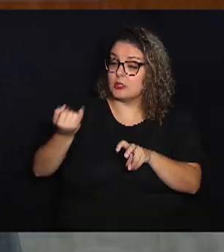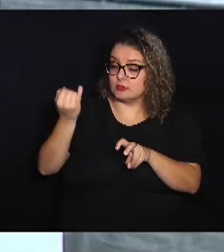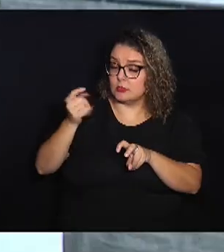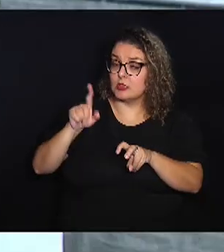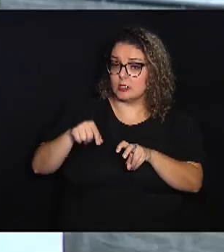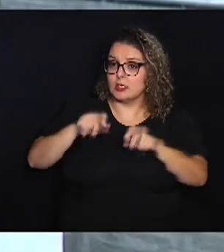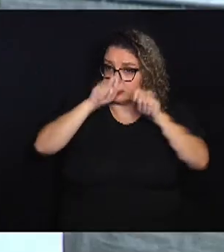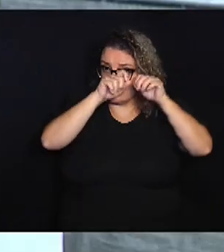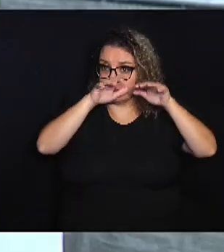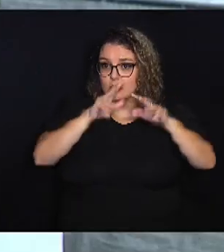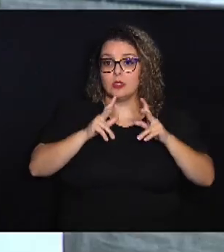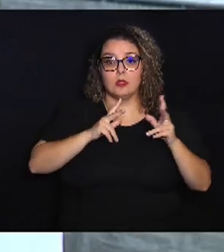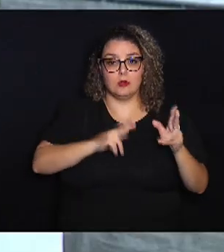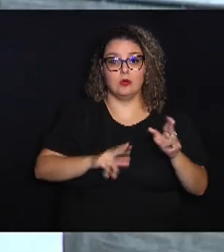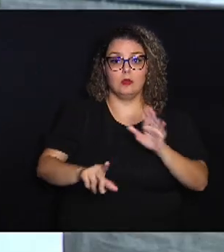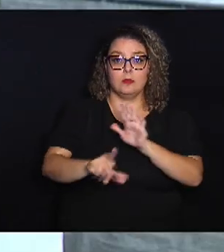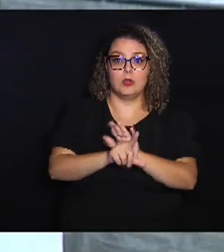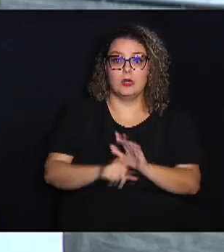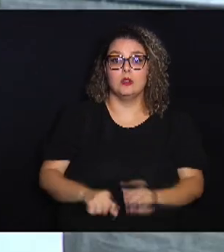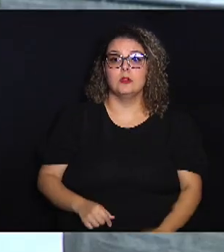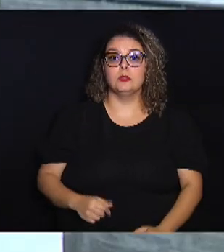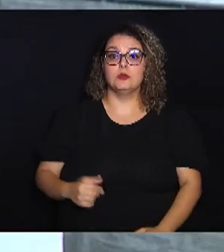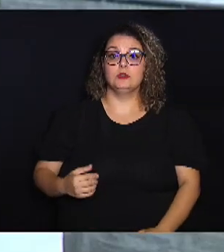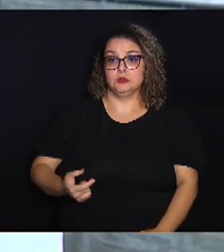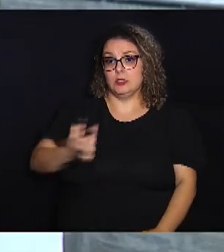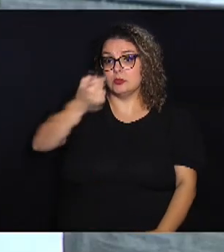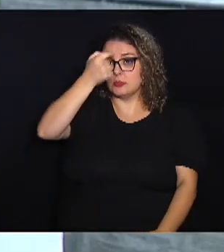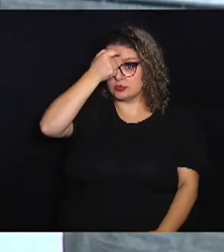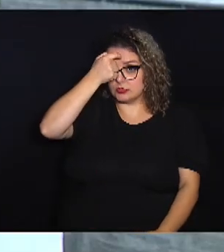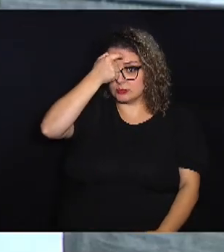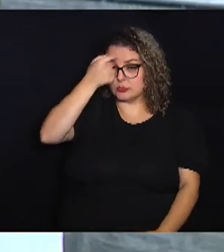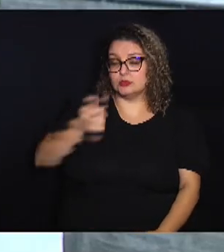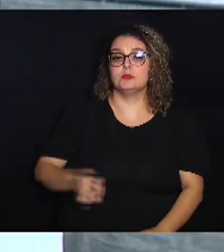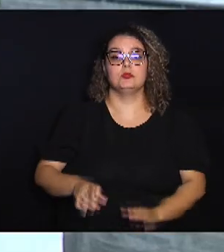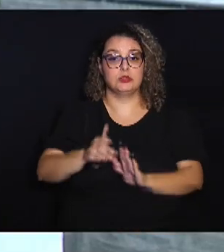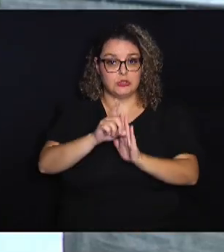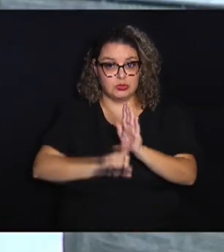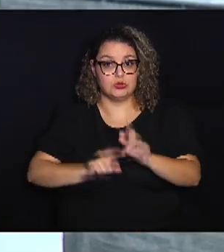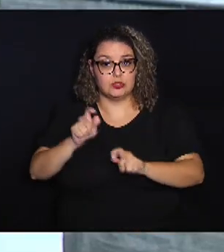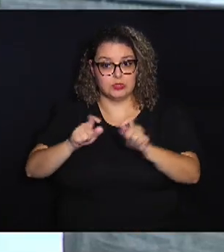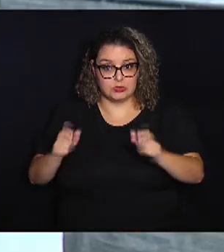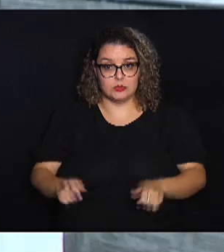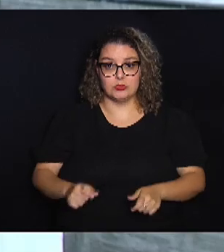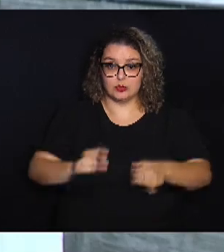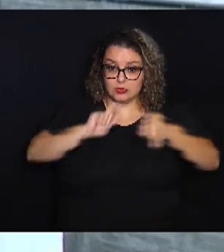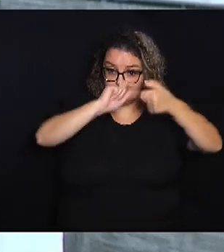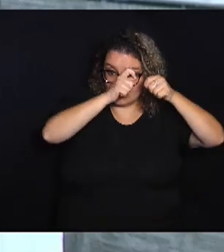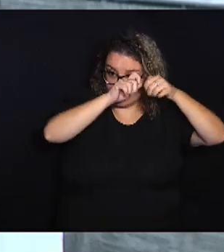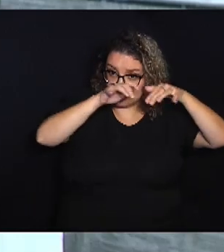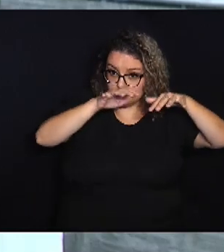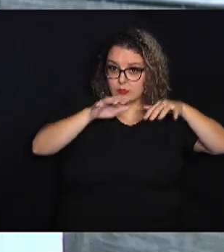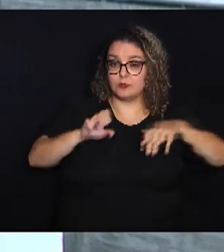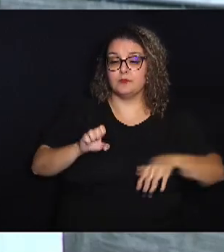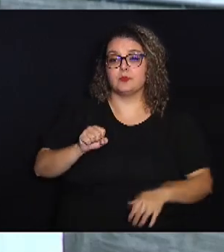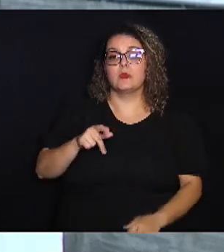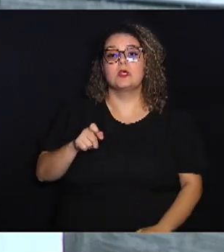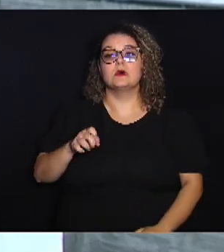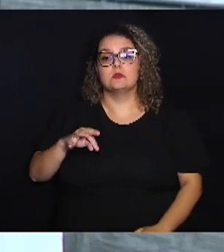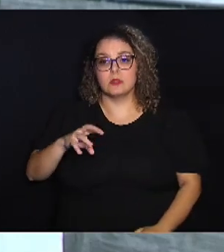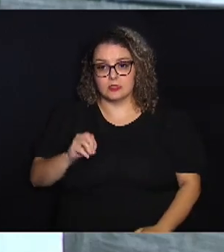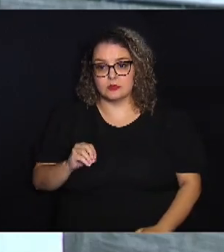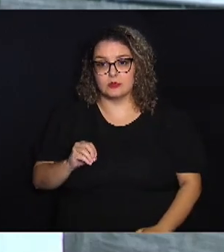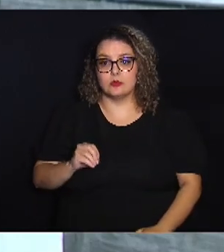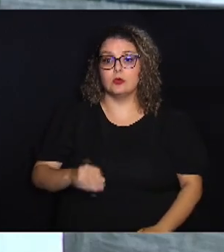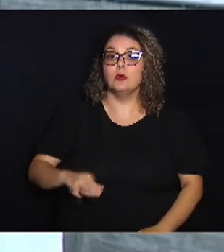do autismo. De acordo com a lei, durante a conscientização sobre os direitos das pessoas com transtorno do espectro autista,